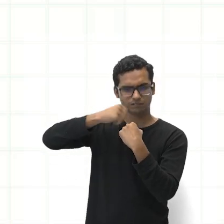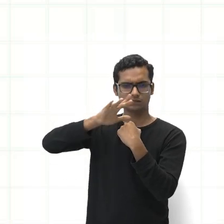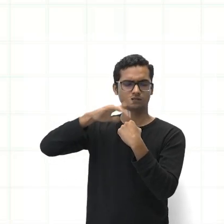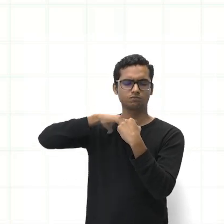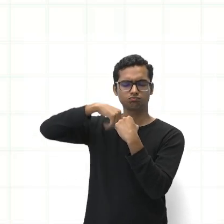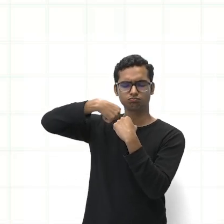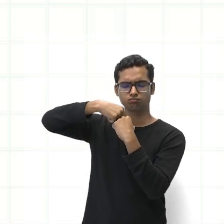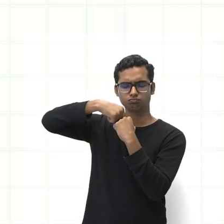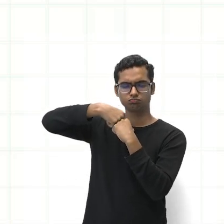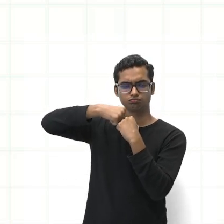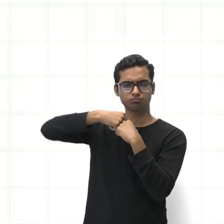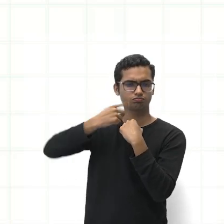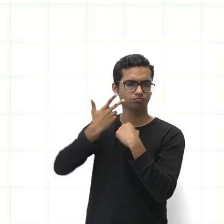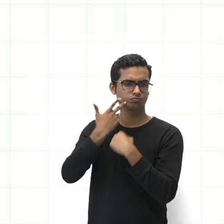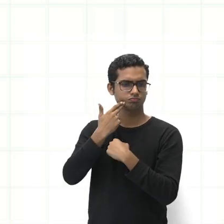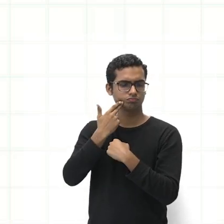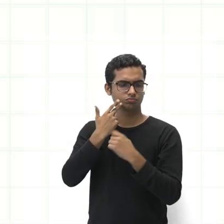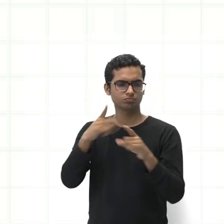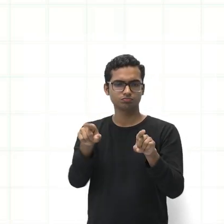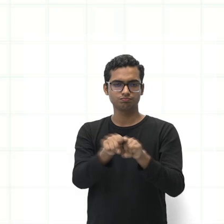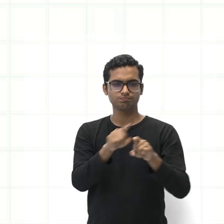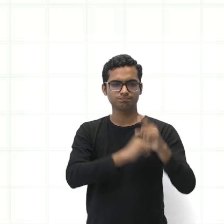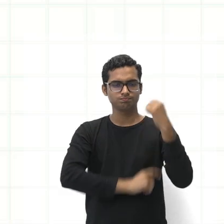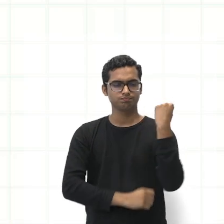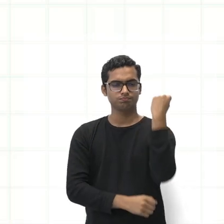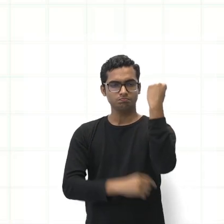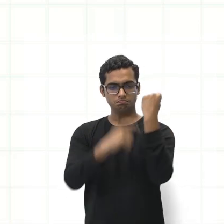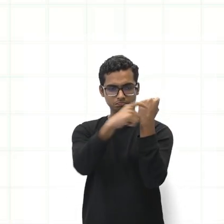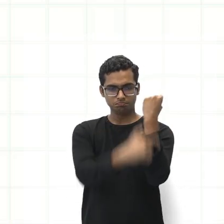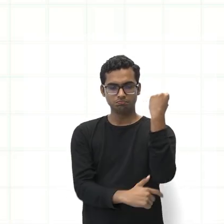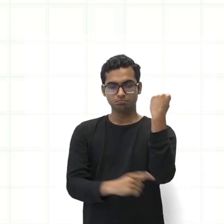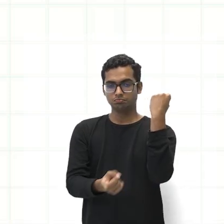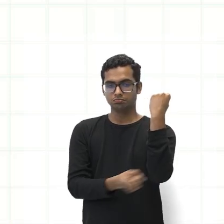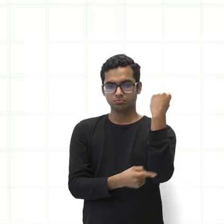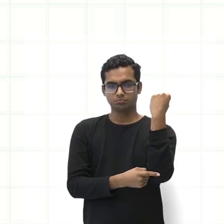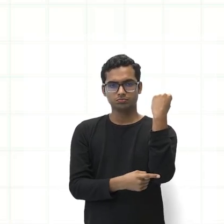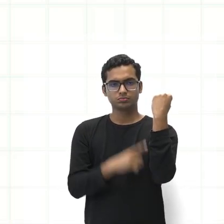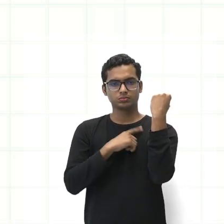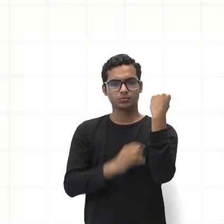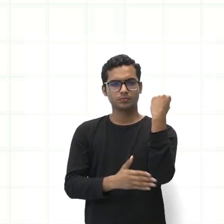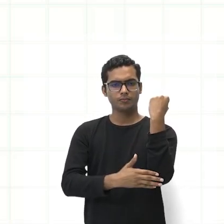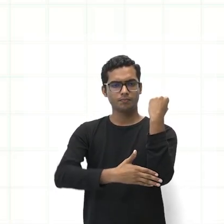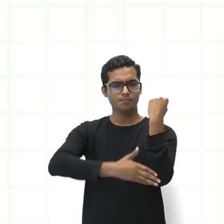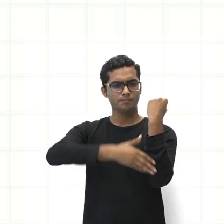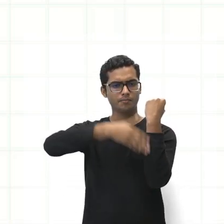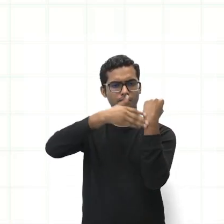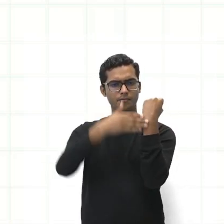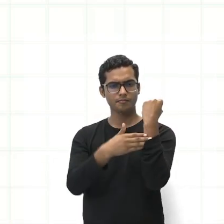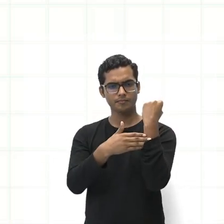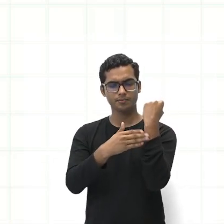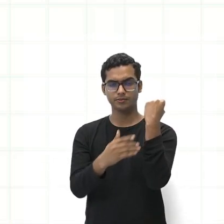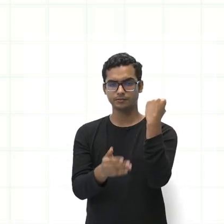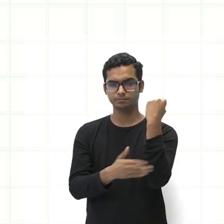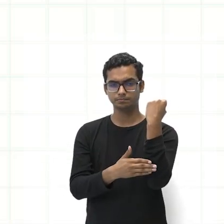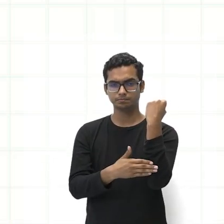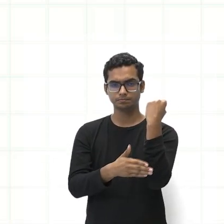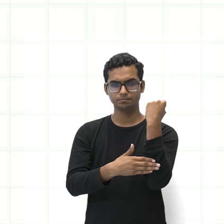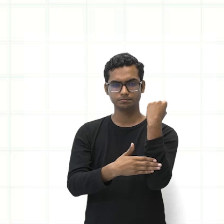a parte mais densa, externa, mais dura, e dentro, aqui, a